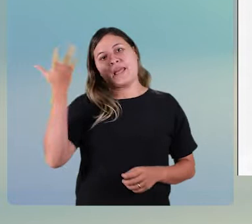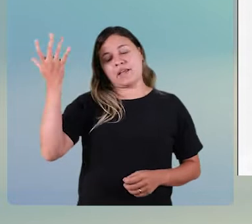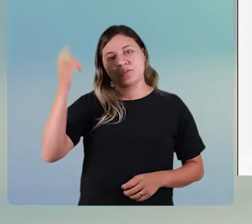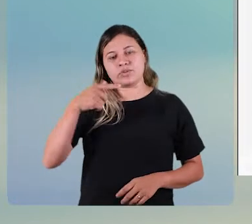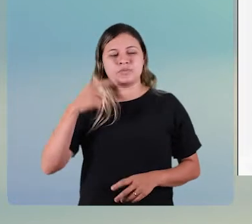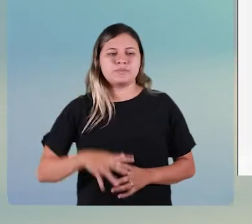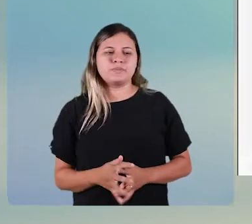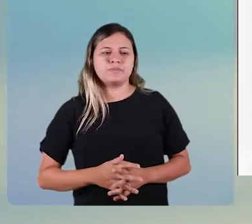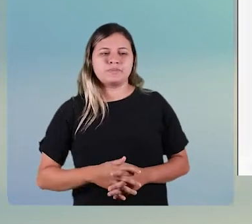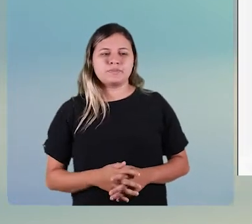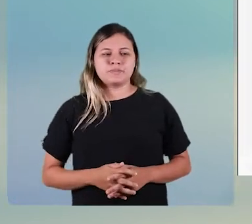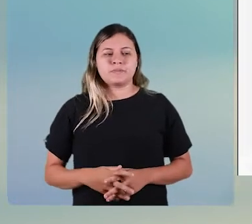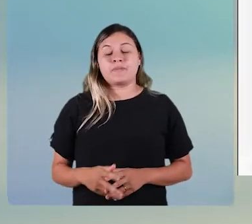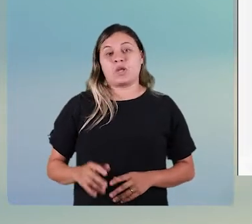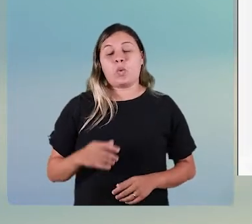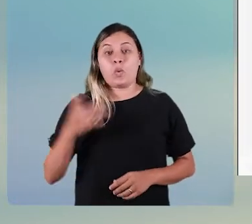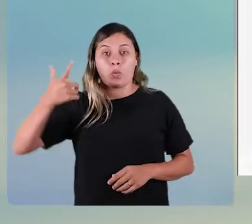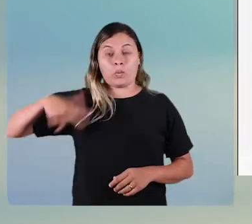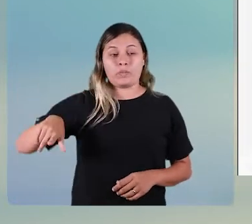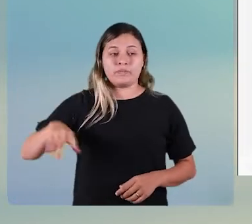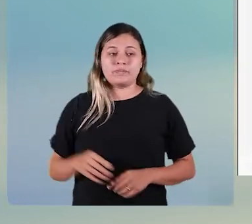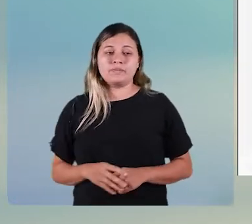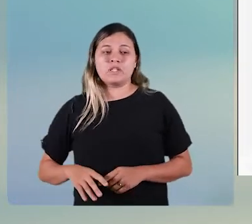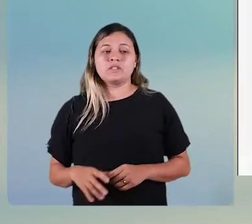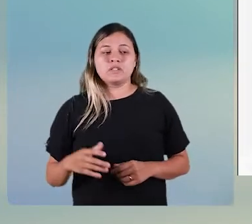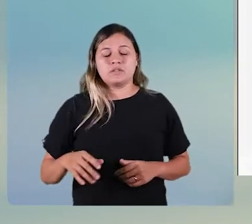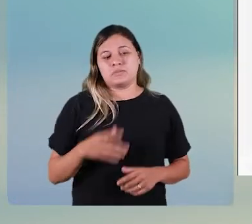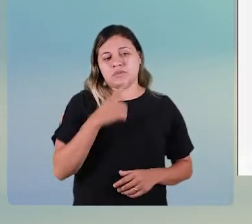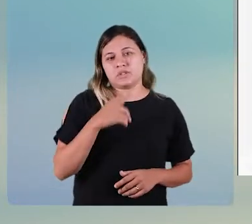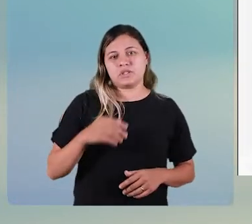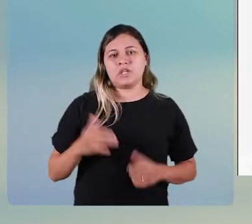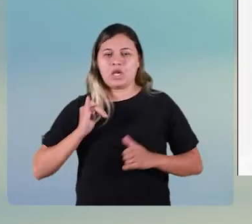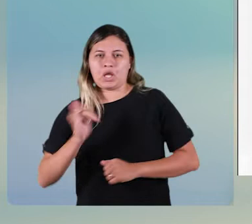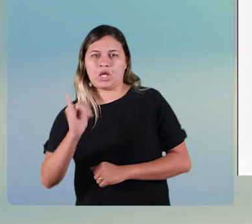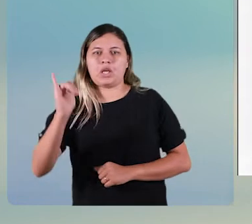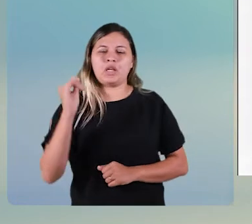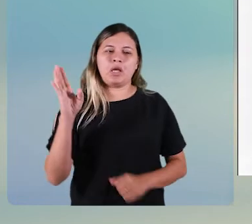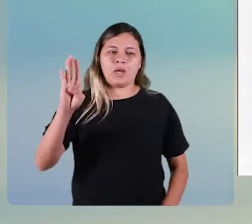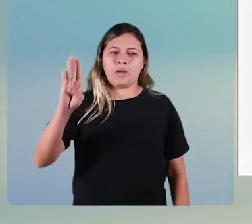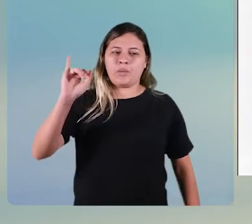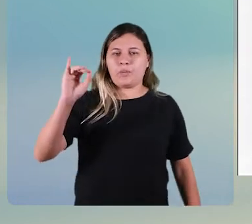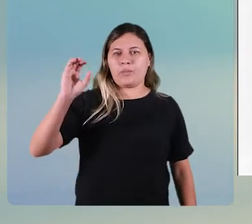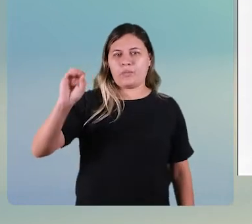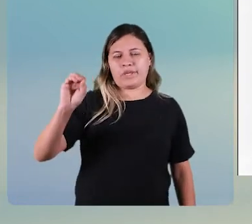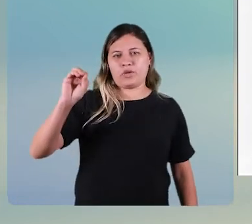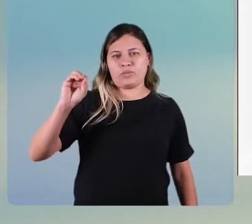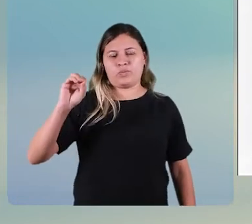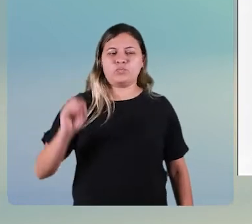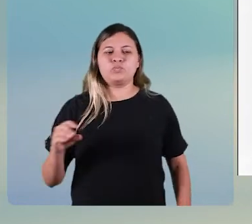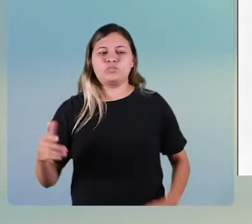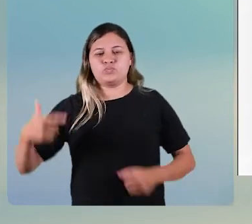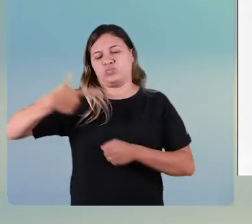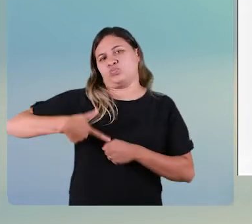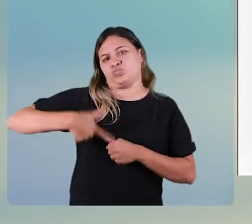Agora, pessoal, nós vamos falar de uma fonte chamada fonte alternativa de energia, né? Que são as biomassas e os